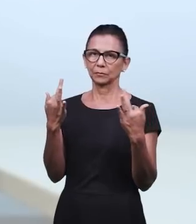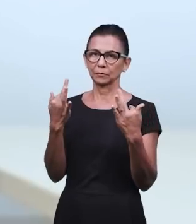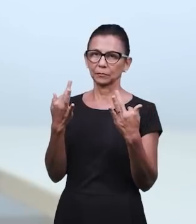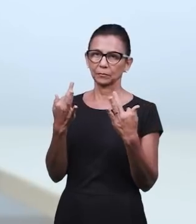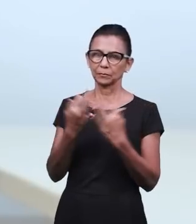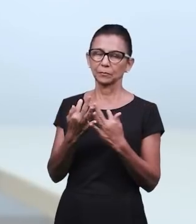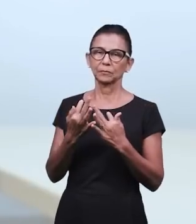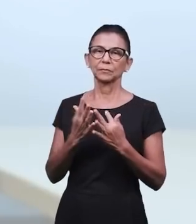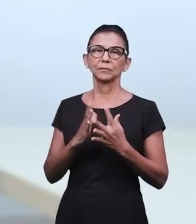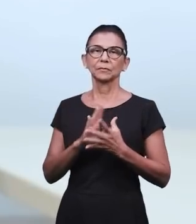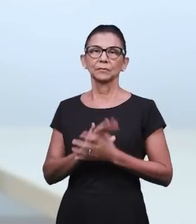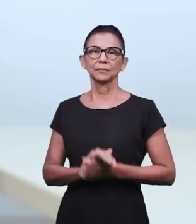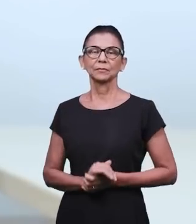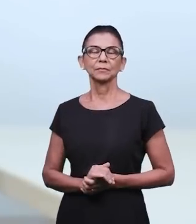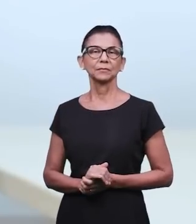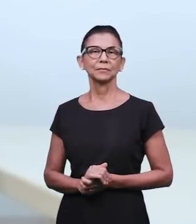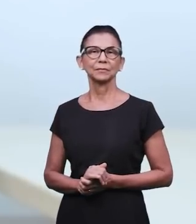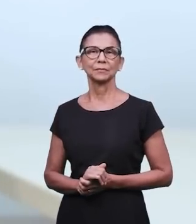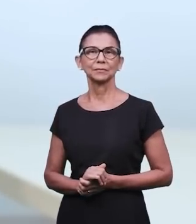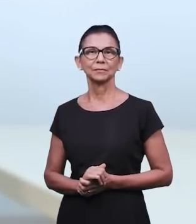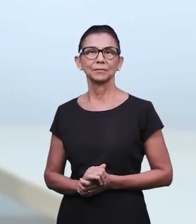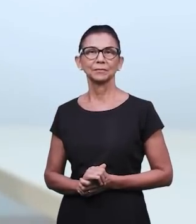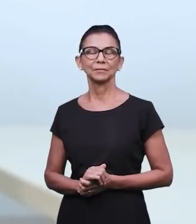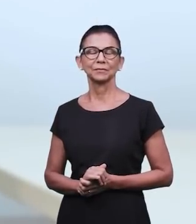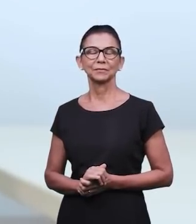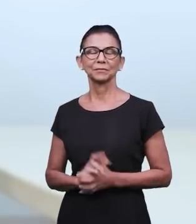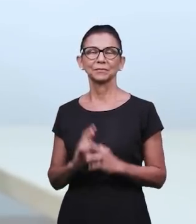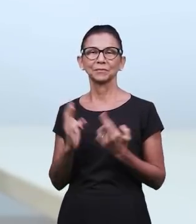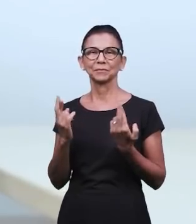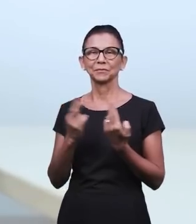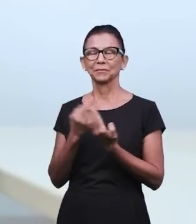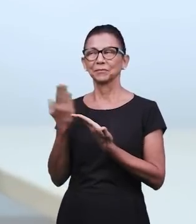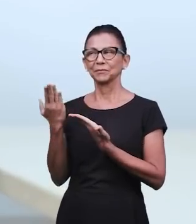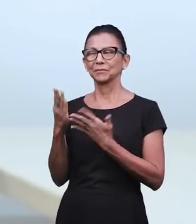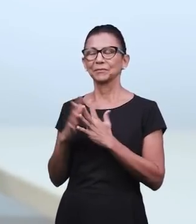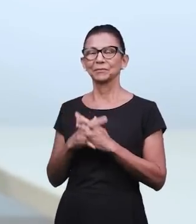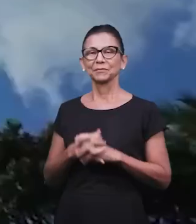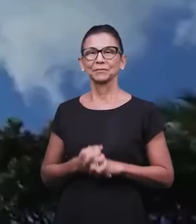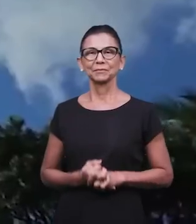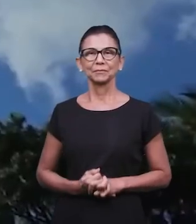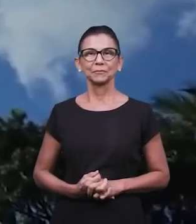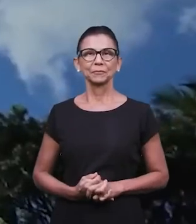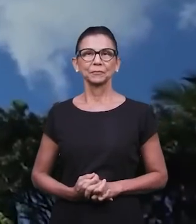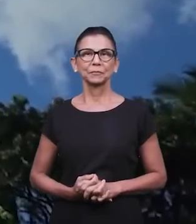estejam participando das reuniões que acontecem neste santo lugar. Olha que bênção!